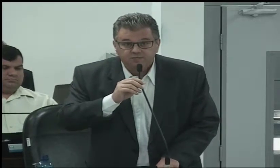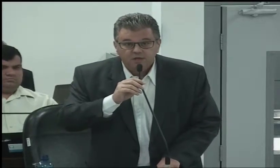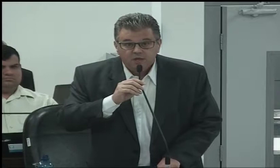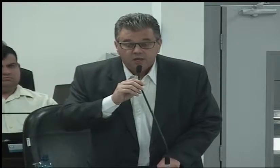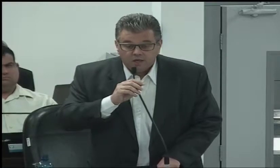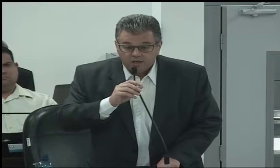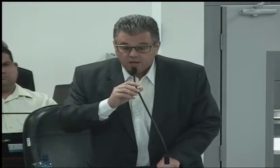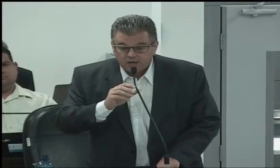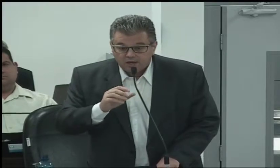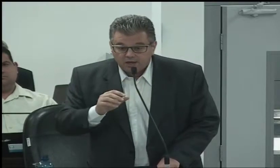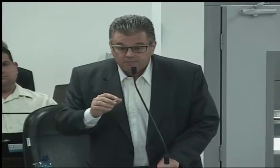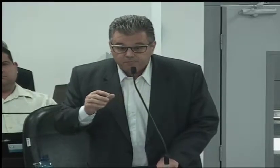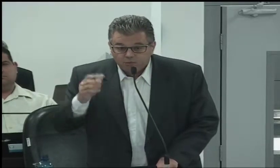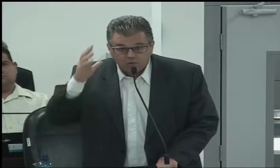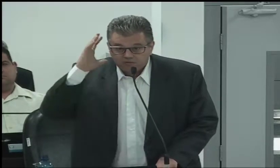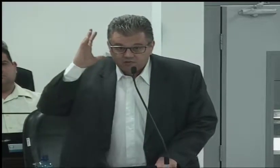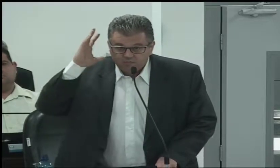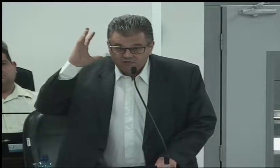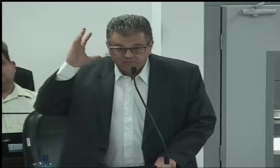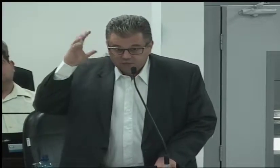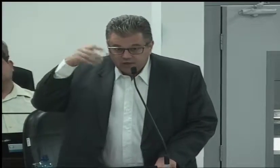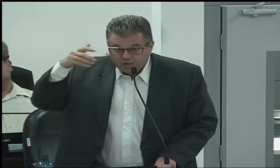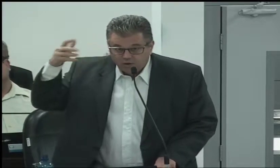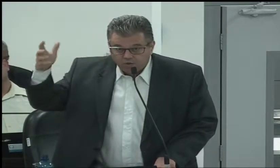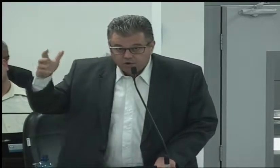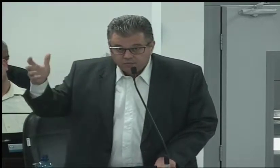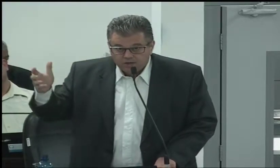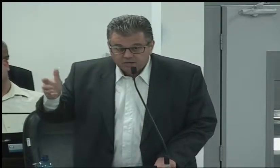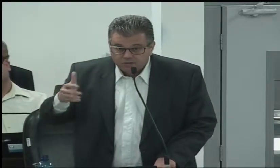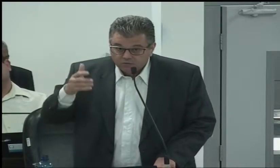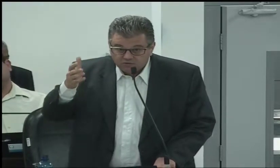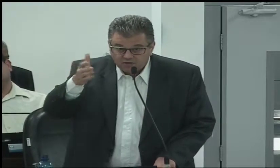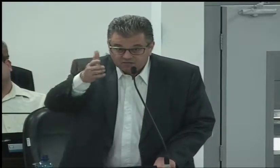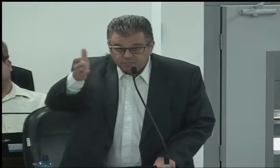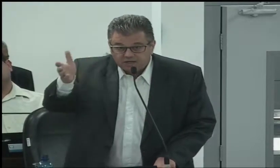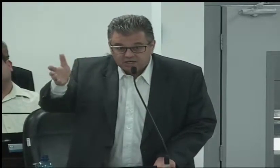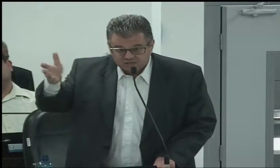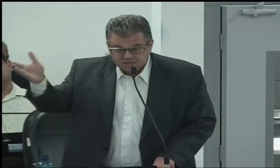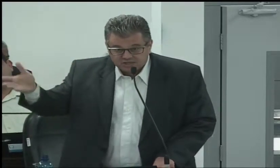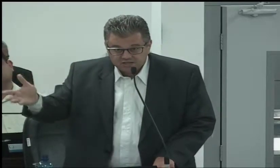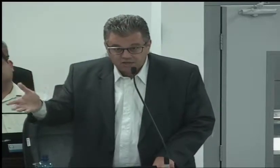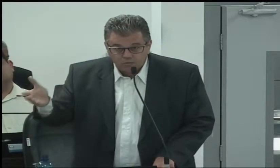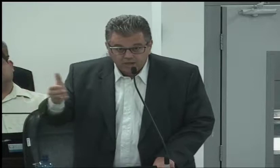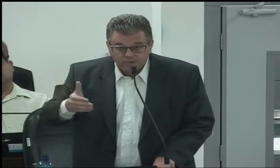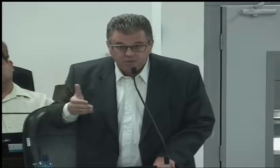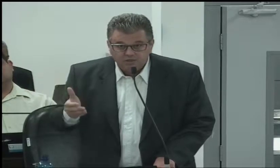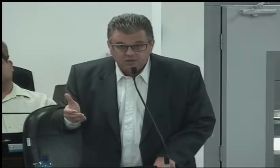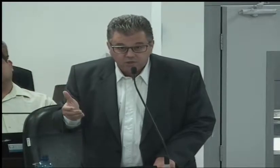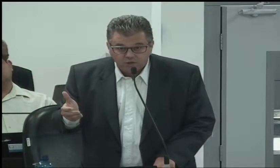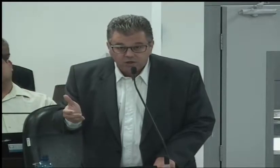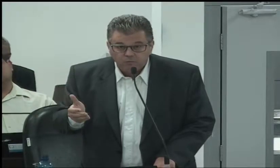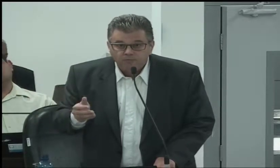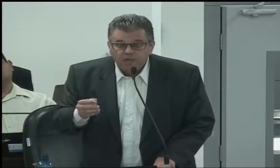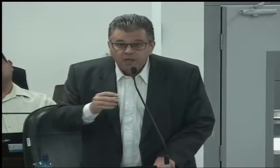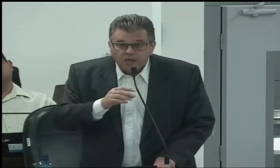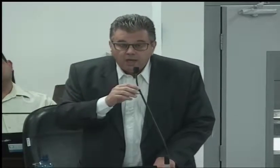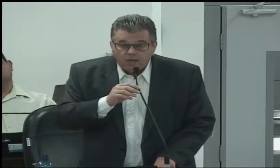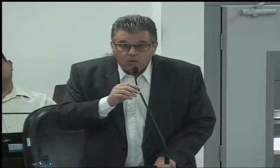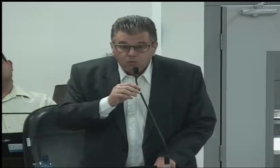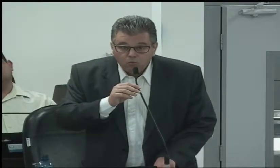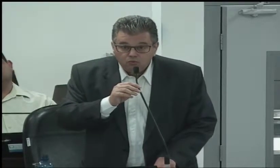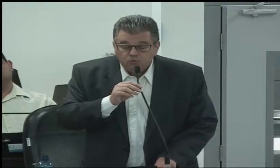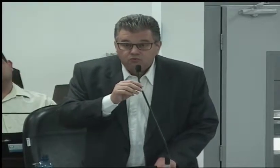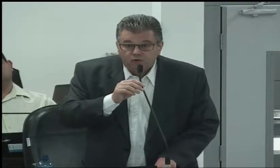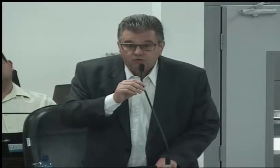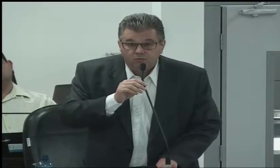via. É, uma coisa que me caiu agora em mente, não sei se pela legislação é permitido ou não, é